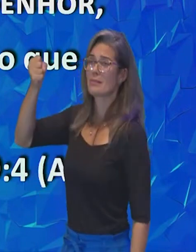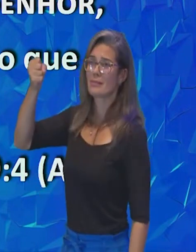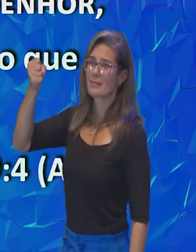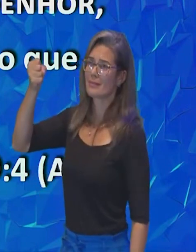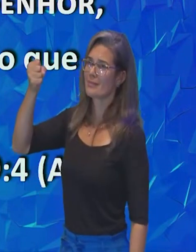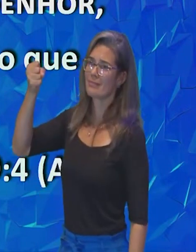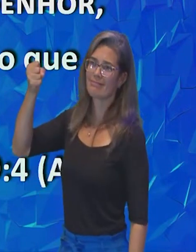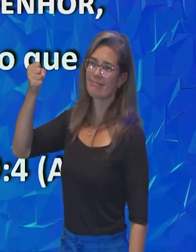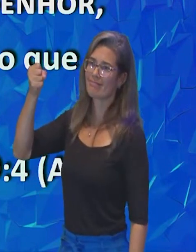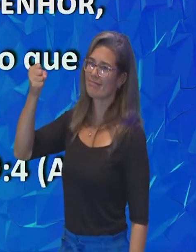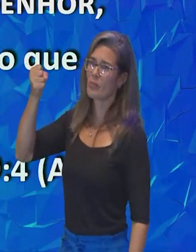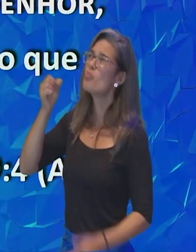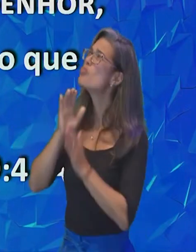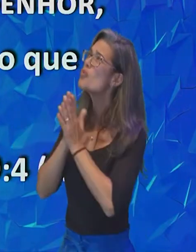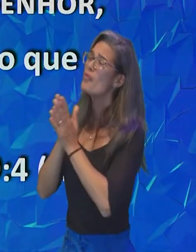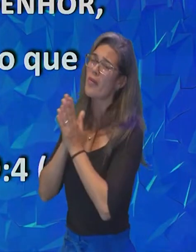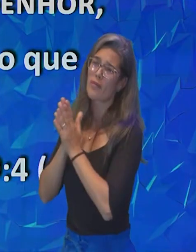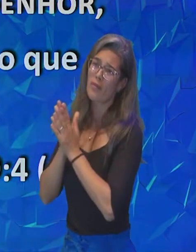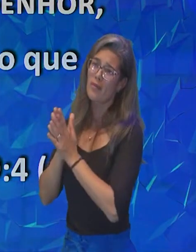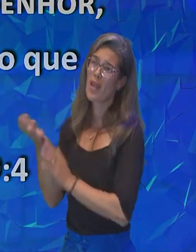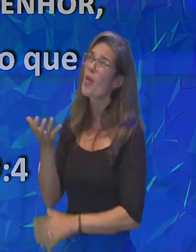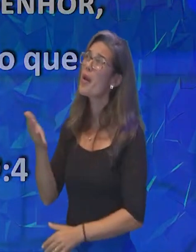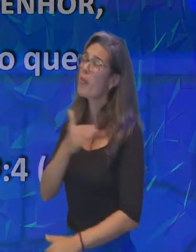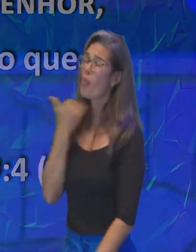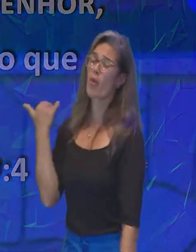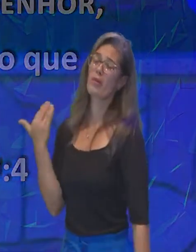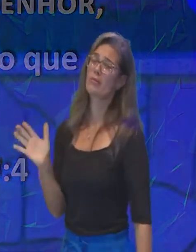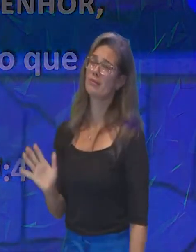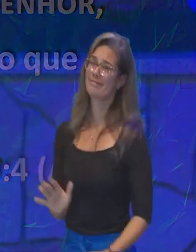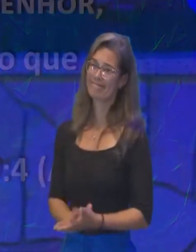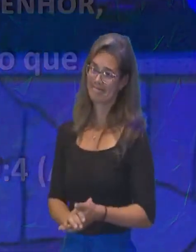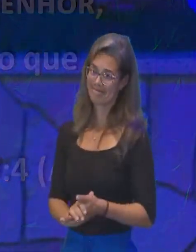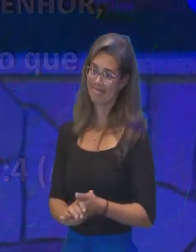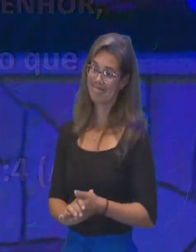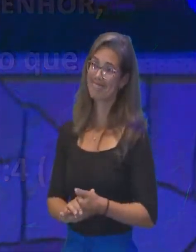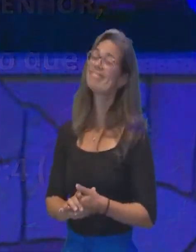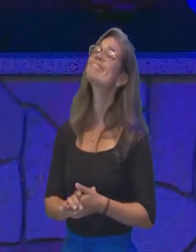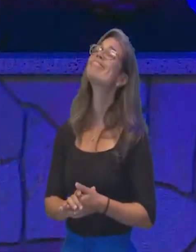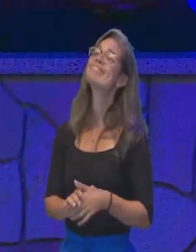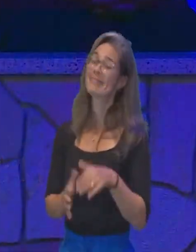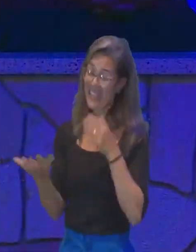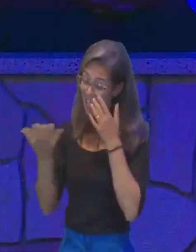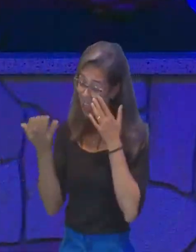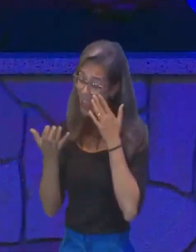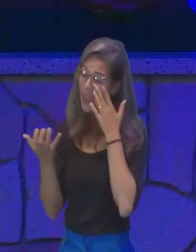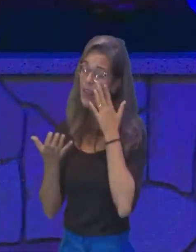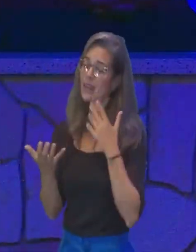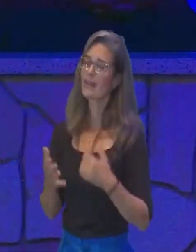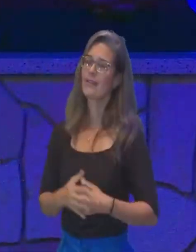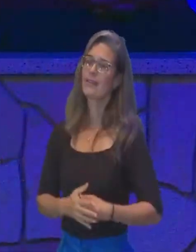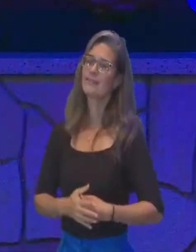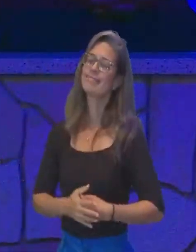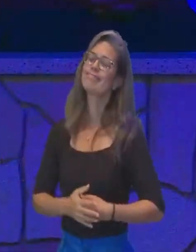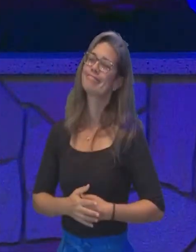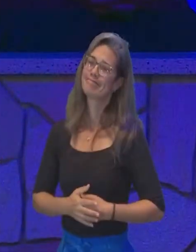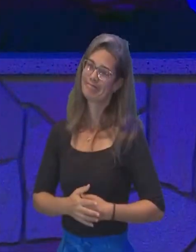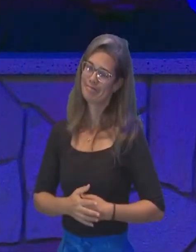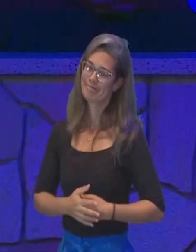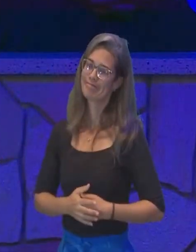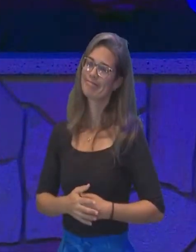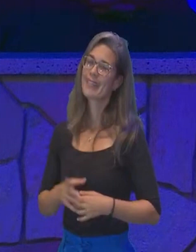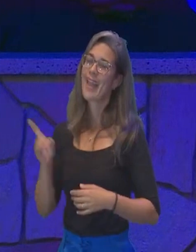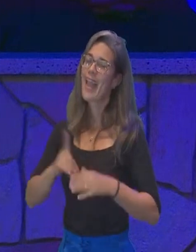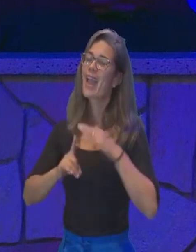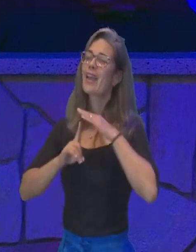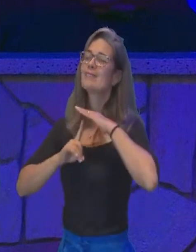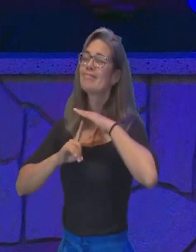melhor do que os meus pais. Aquele homem entrou num estado de depressão tão profunda que desejou morrer. Não sei